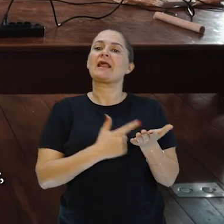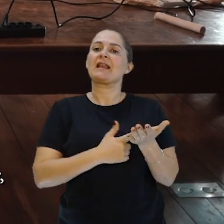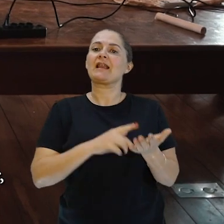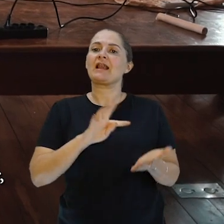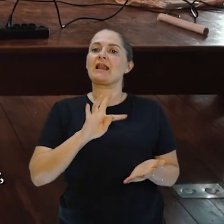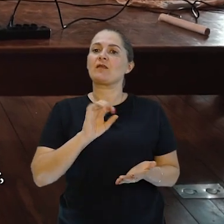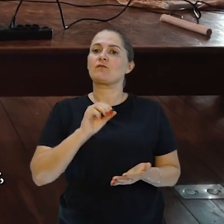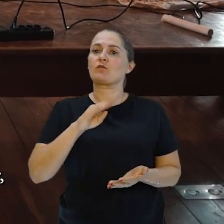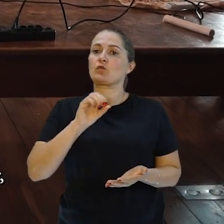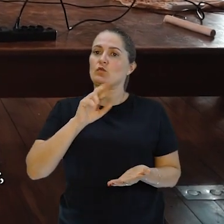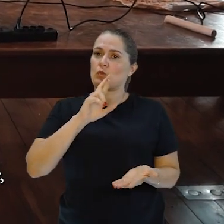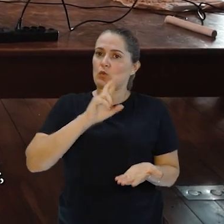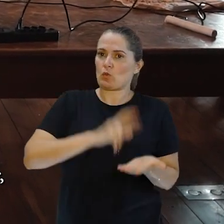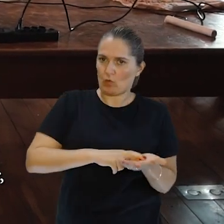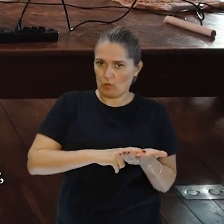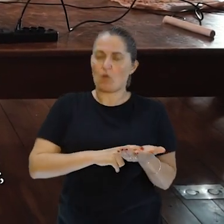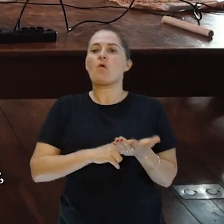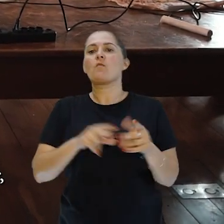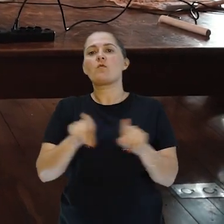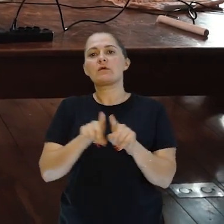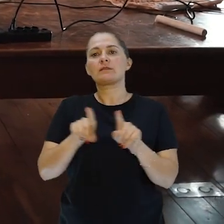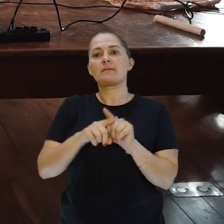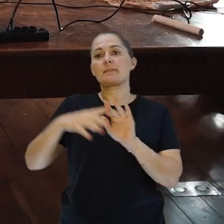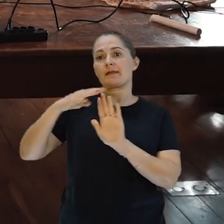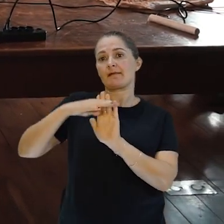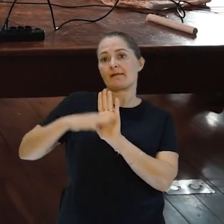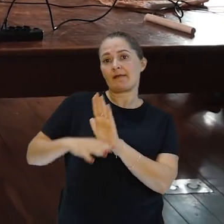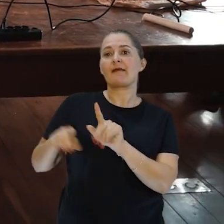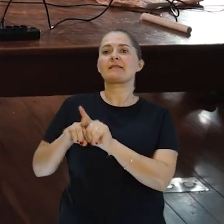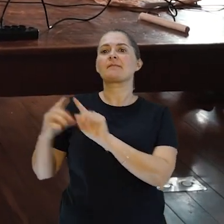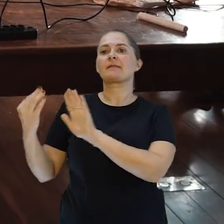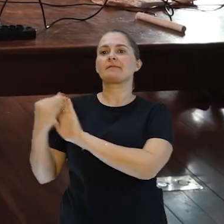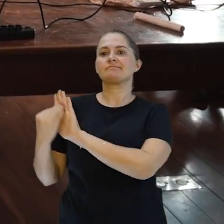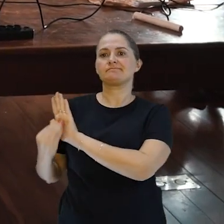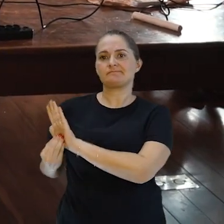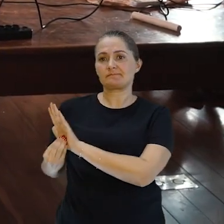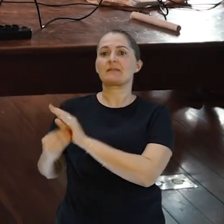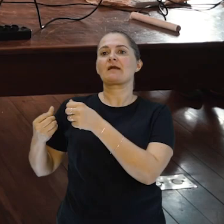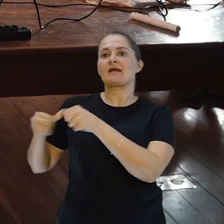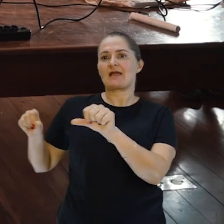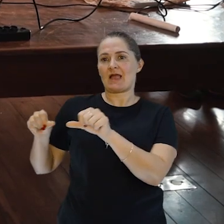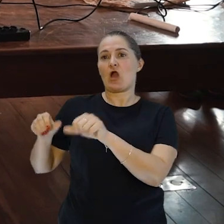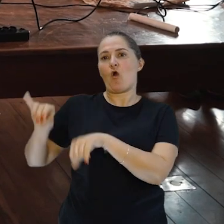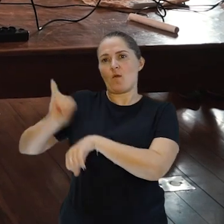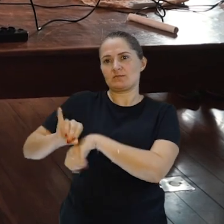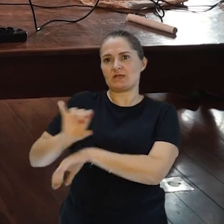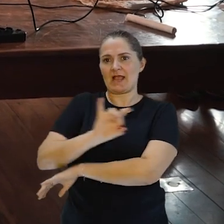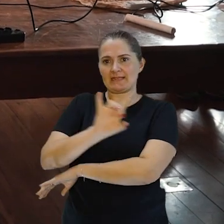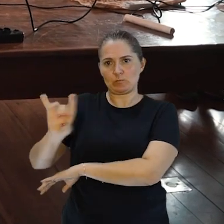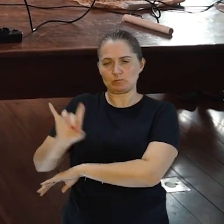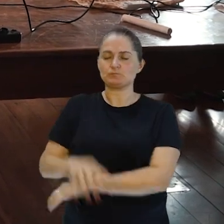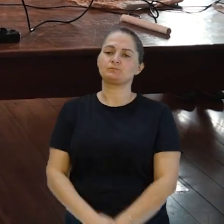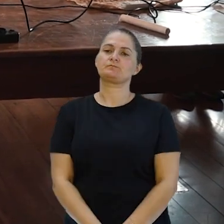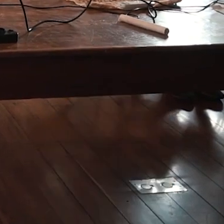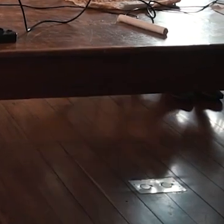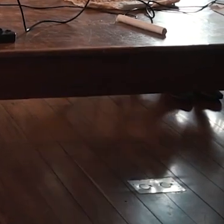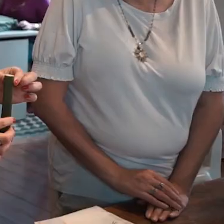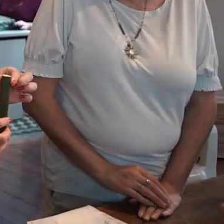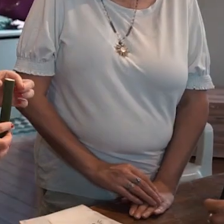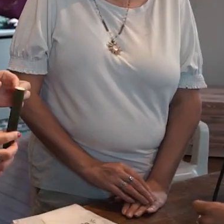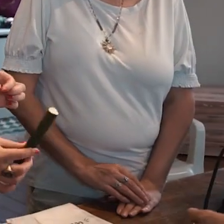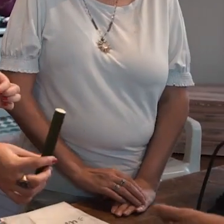dentro do acervo maior, né? Que é o livro-tombo, o arrolamento, a ficha de catalogação e essa marcação individual no